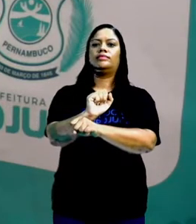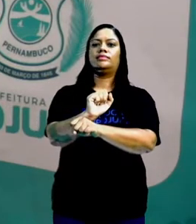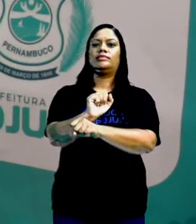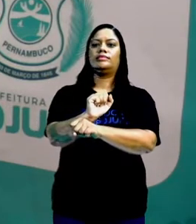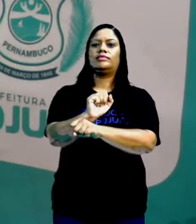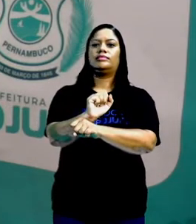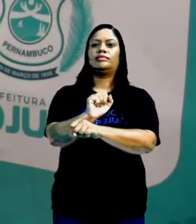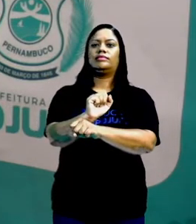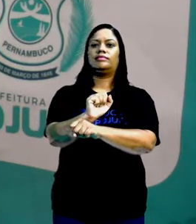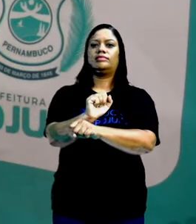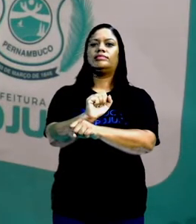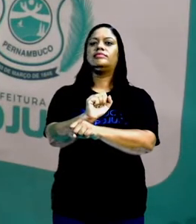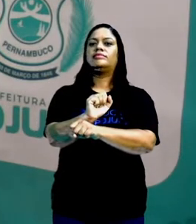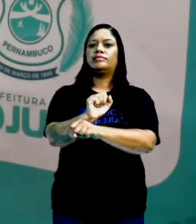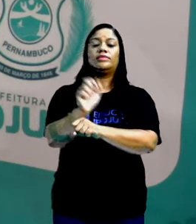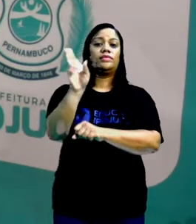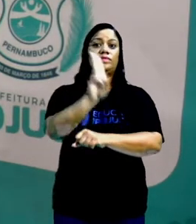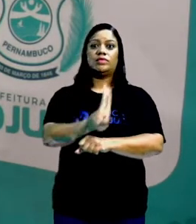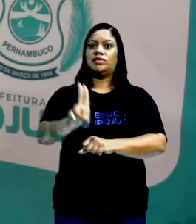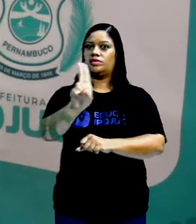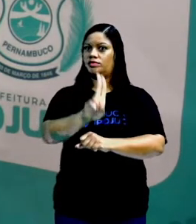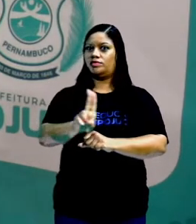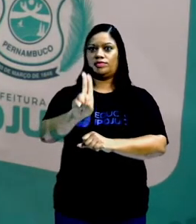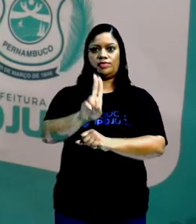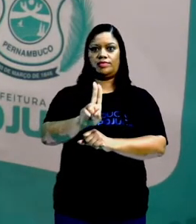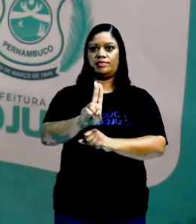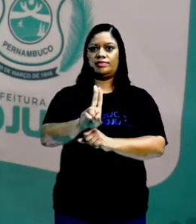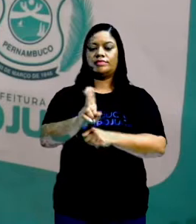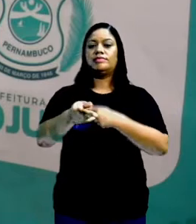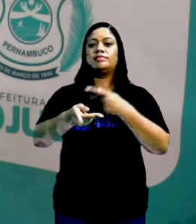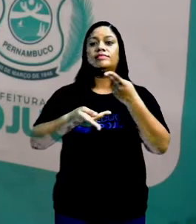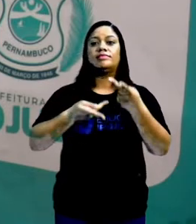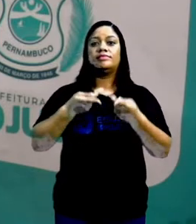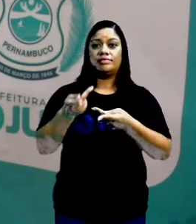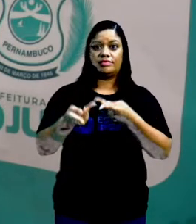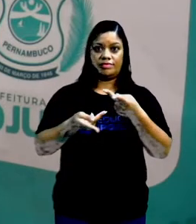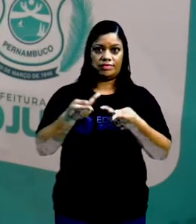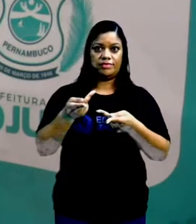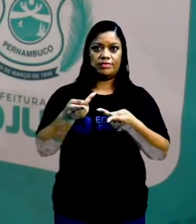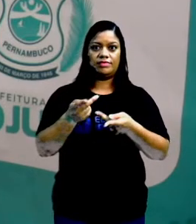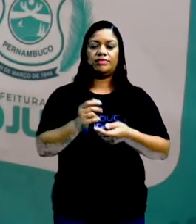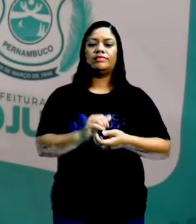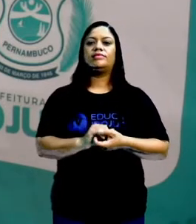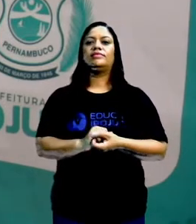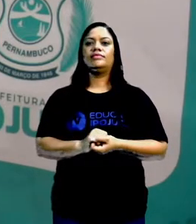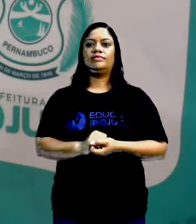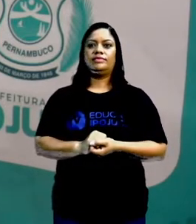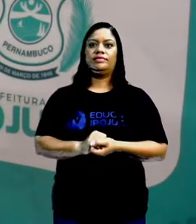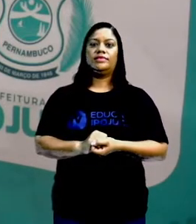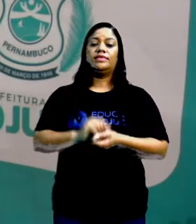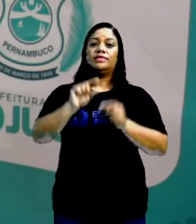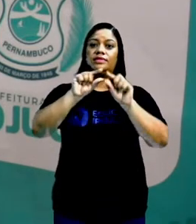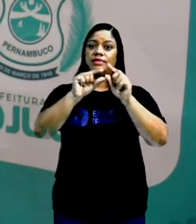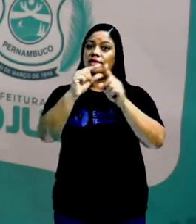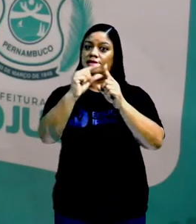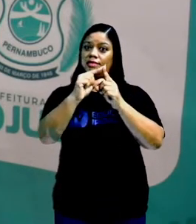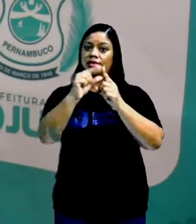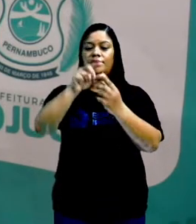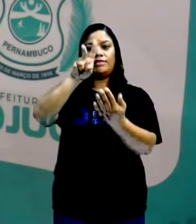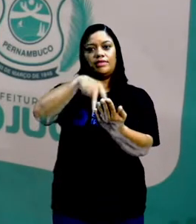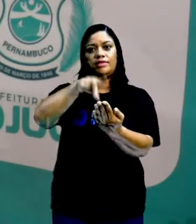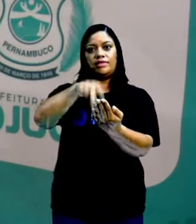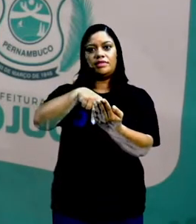ó, paradinho. Não dá nenhum A da graça. Fica calado lá. A gente lê a palavra todinha e ele